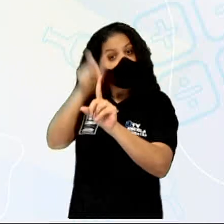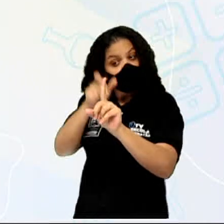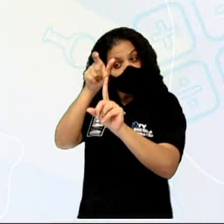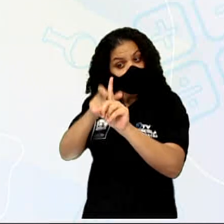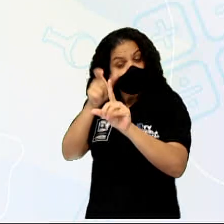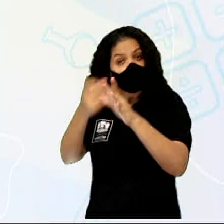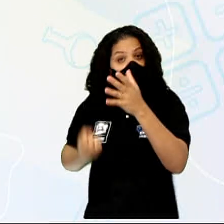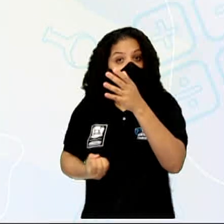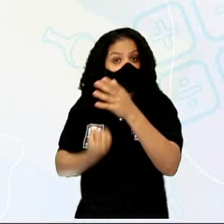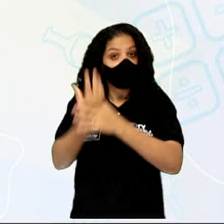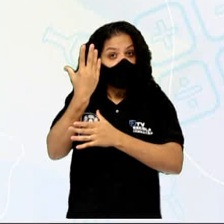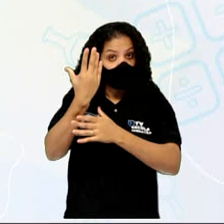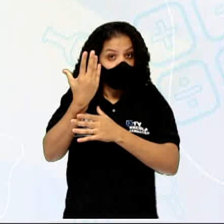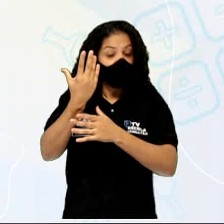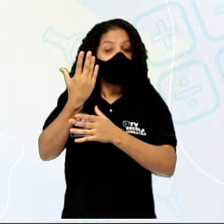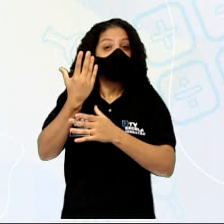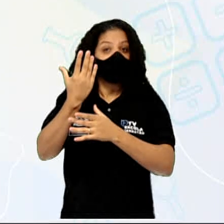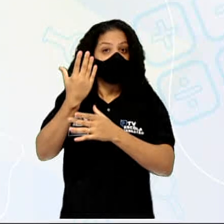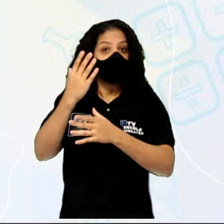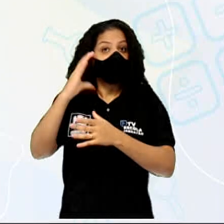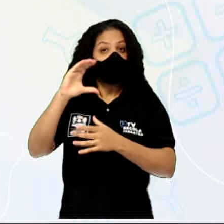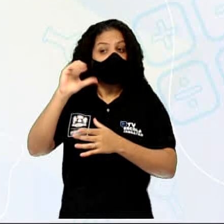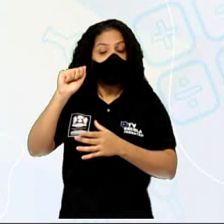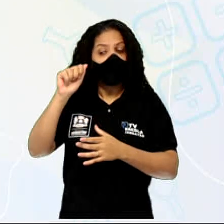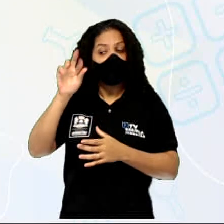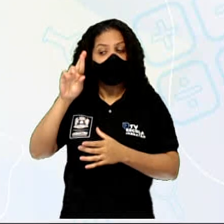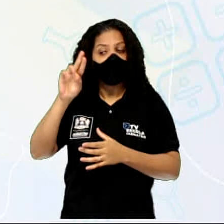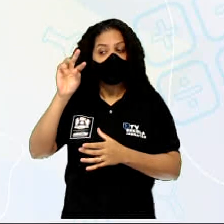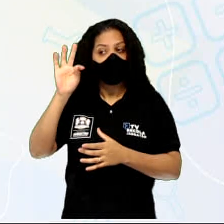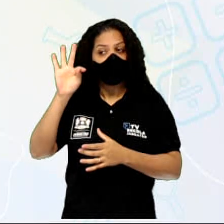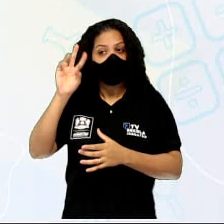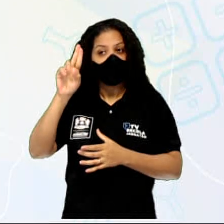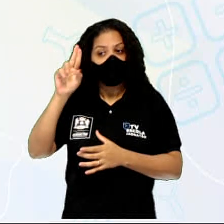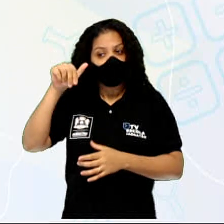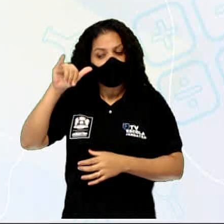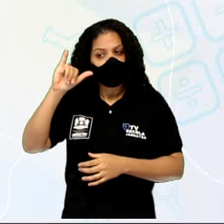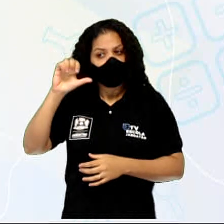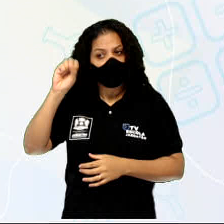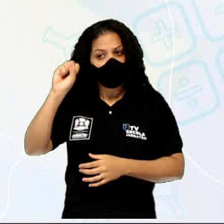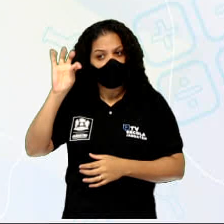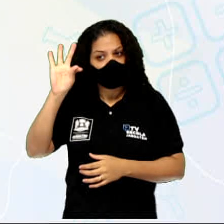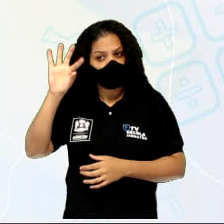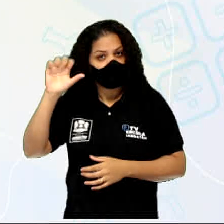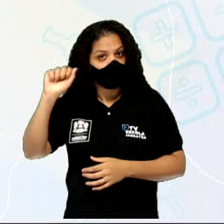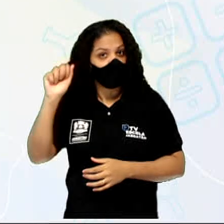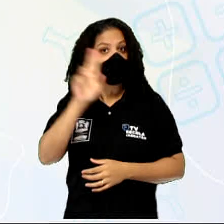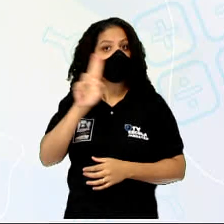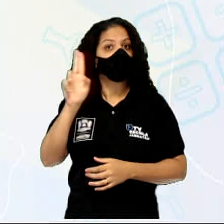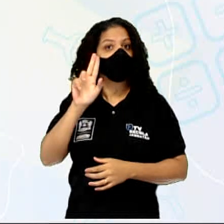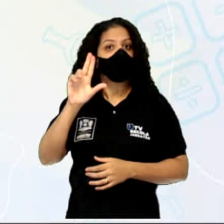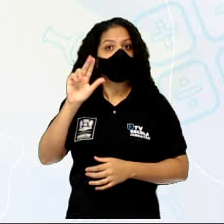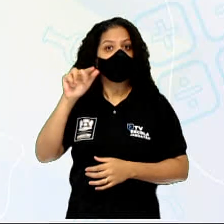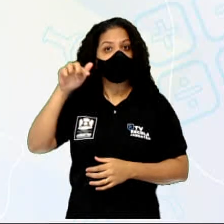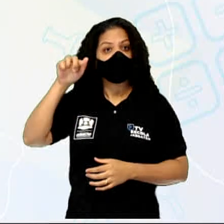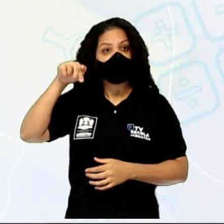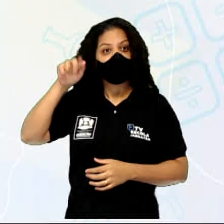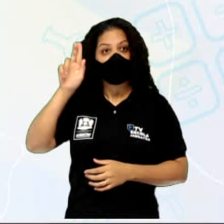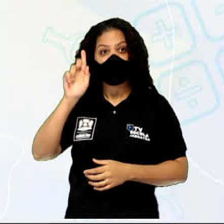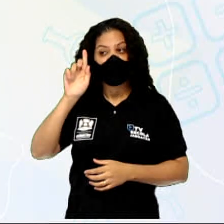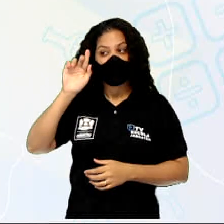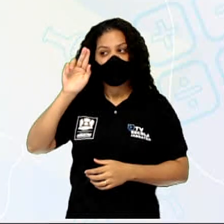pelo cartunista argentino Quino, que nasceu em 1932 e morreu no ano